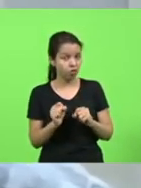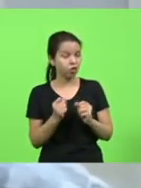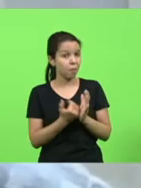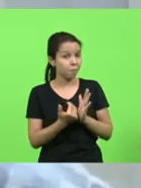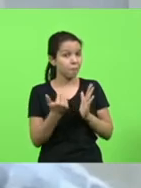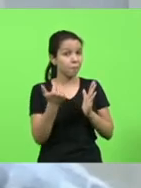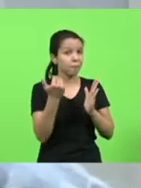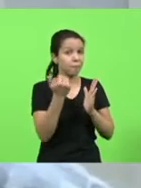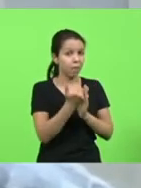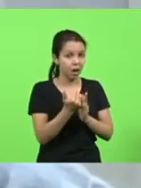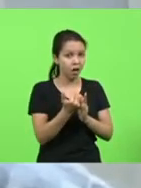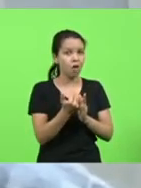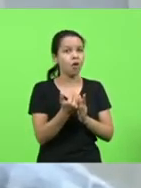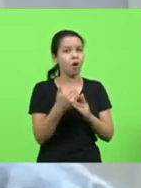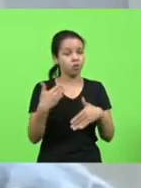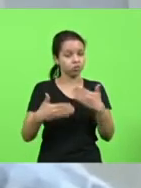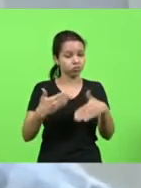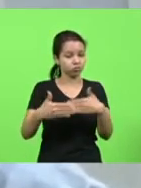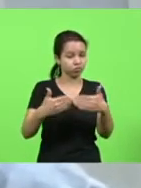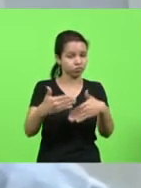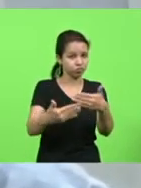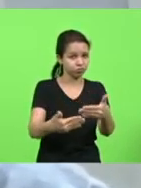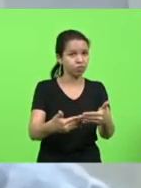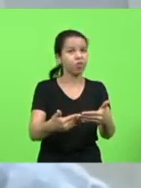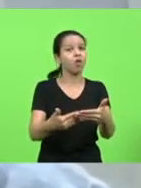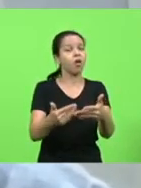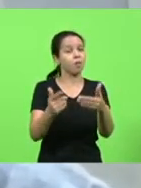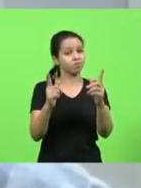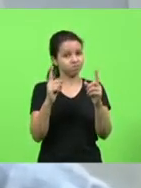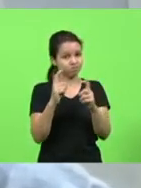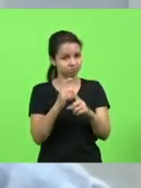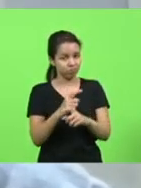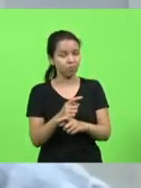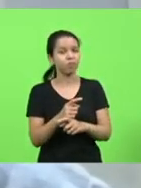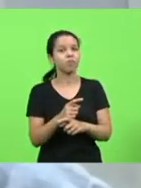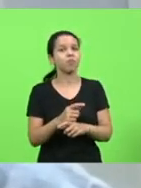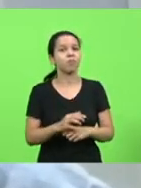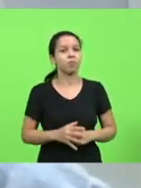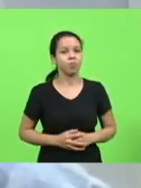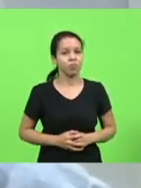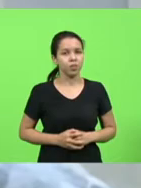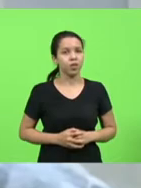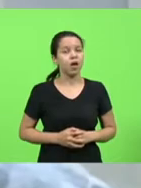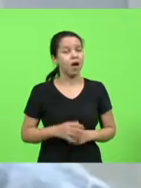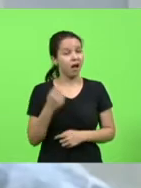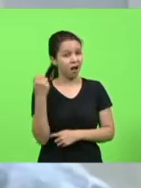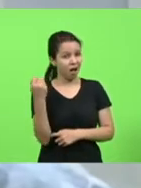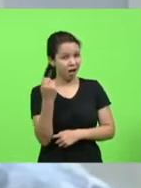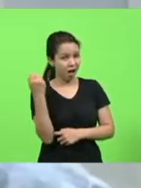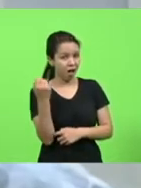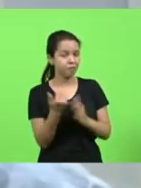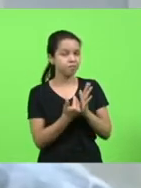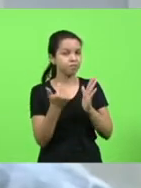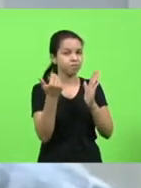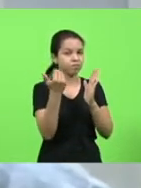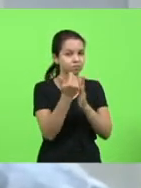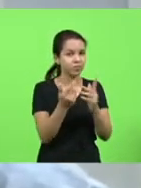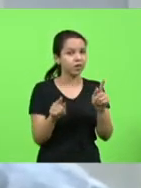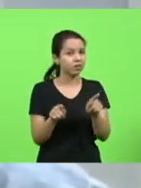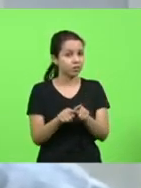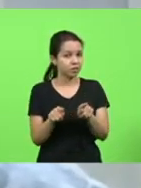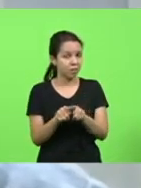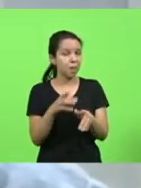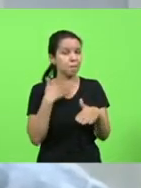quadros com desfechos complicados, portanto, mais graves e com maior possibilidade de